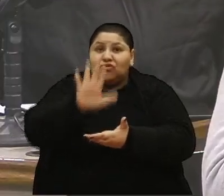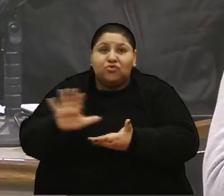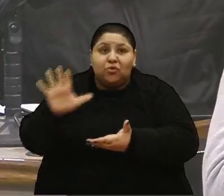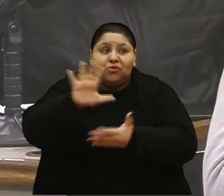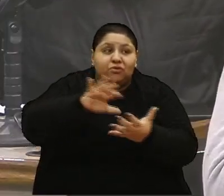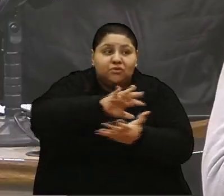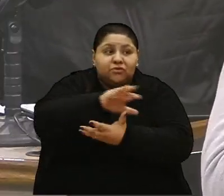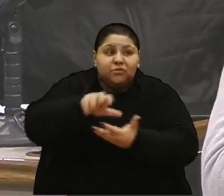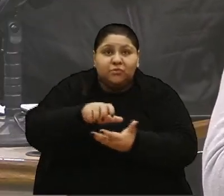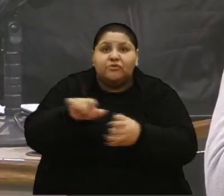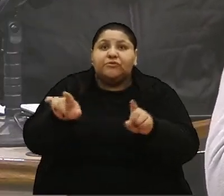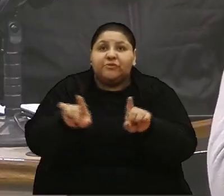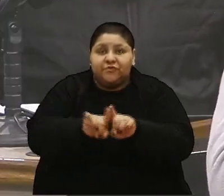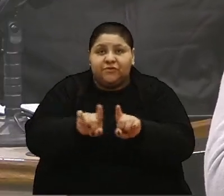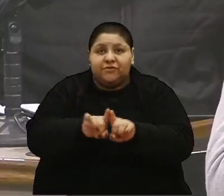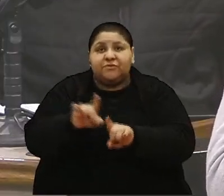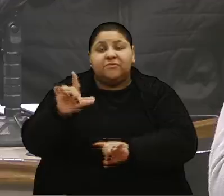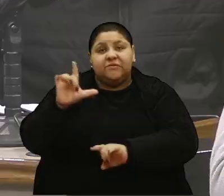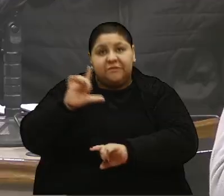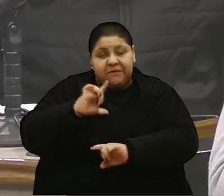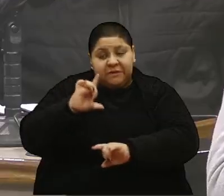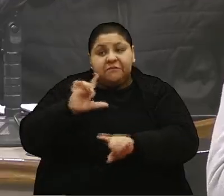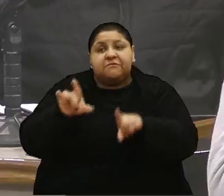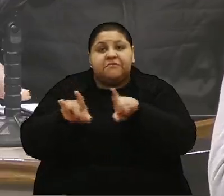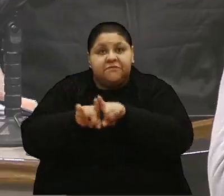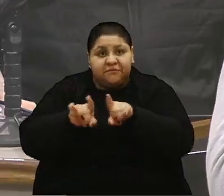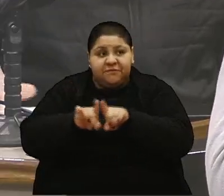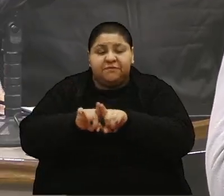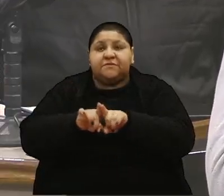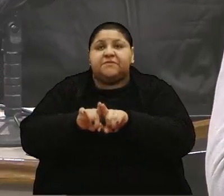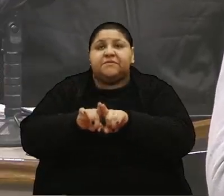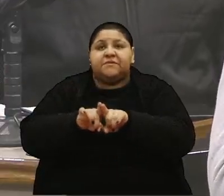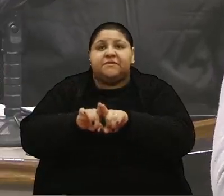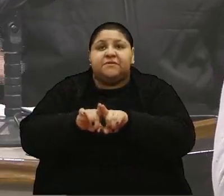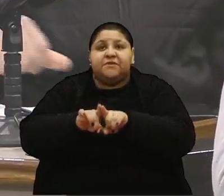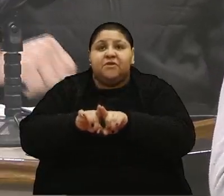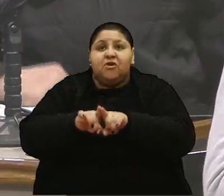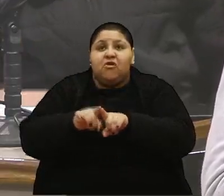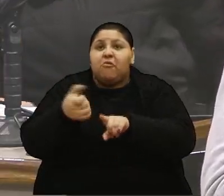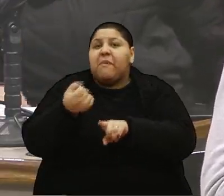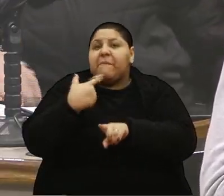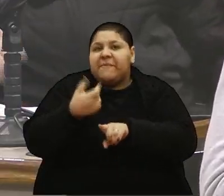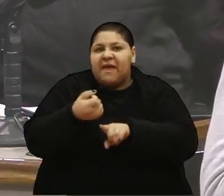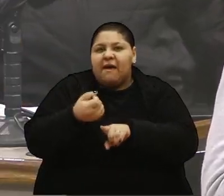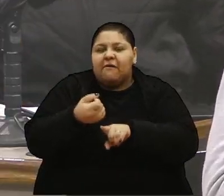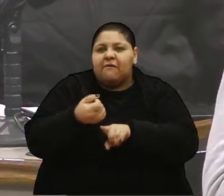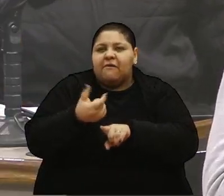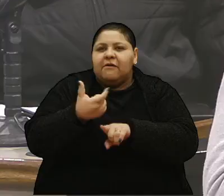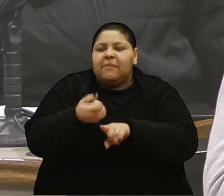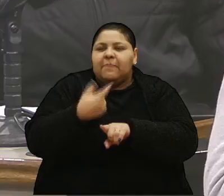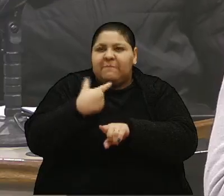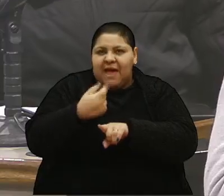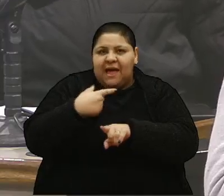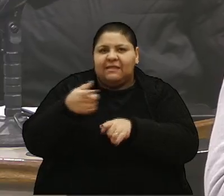mundo. Nós temos, inclusive, uma sátira que foi feita por um